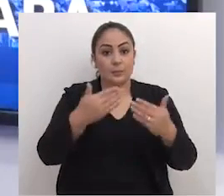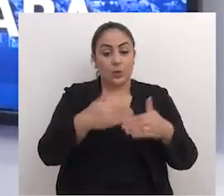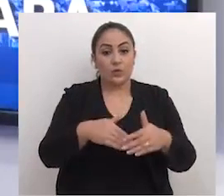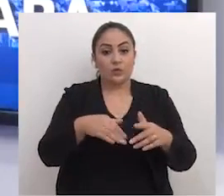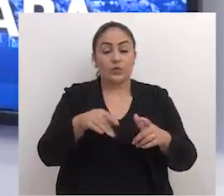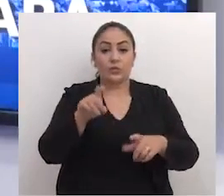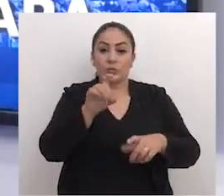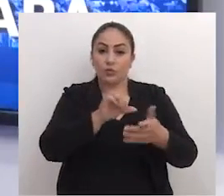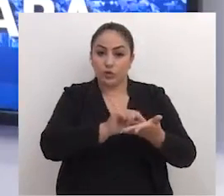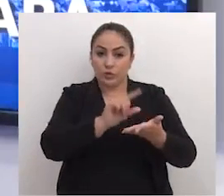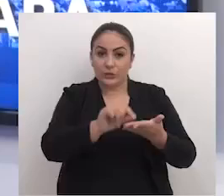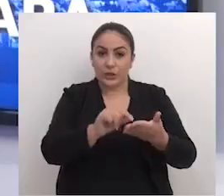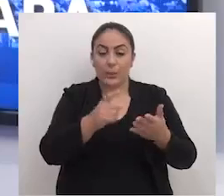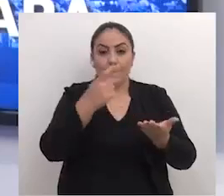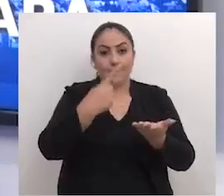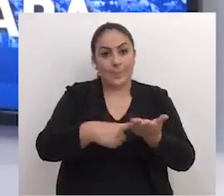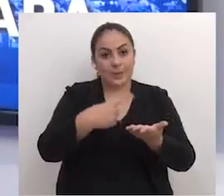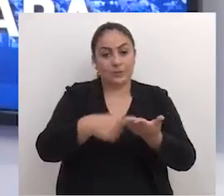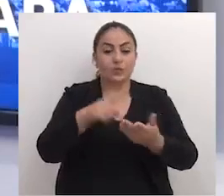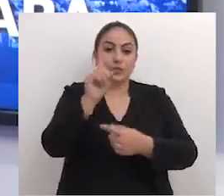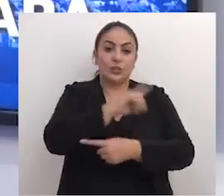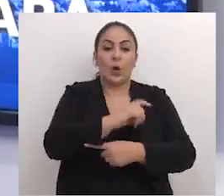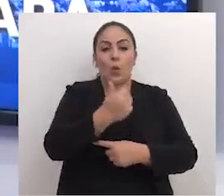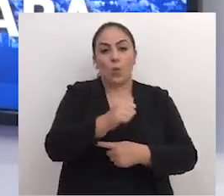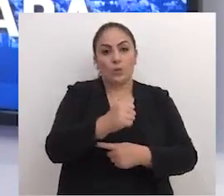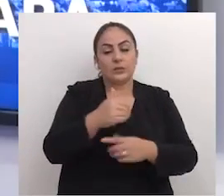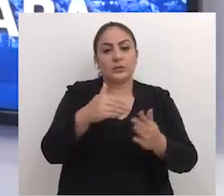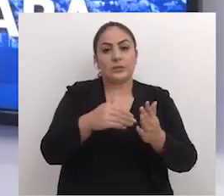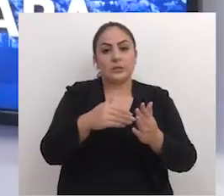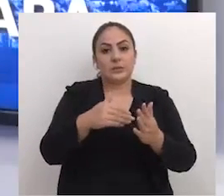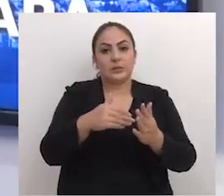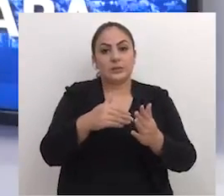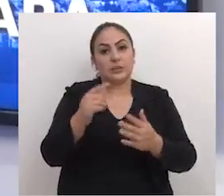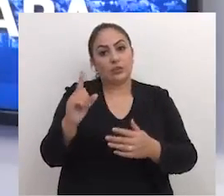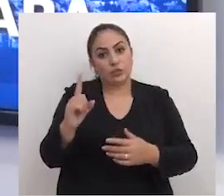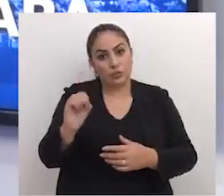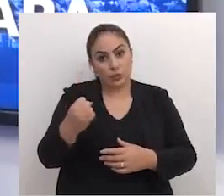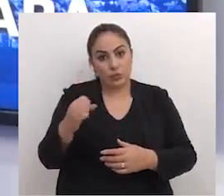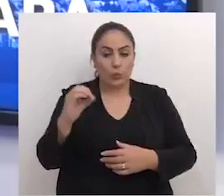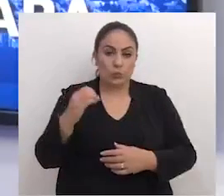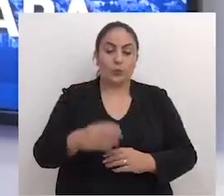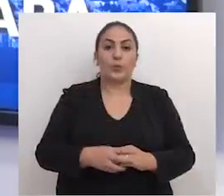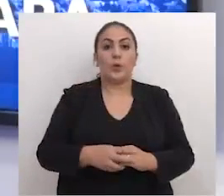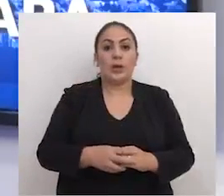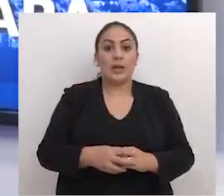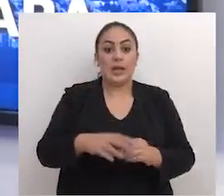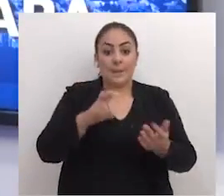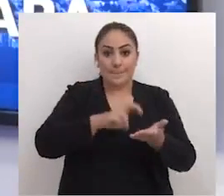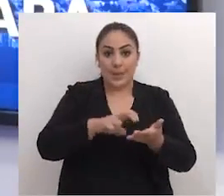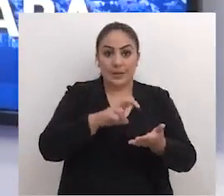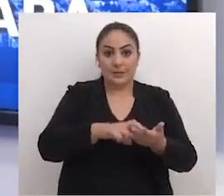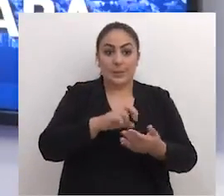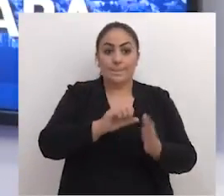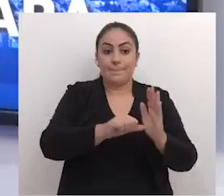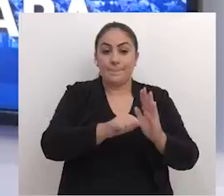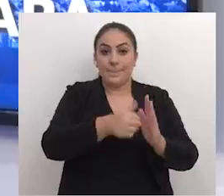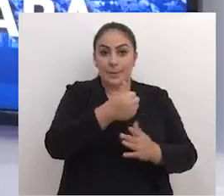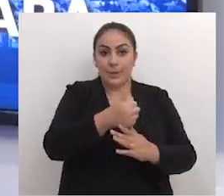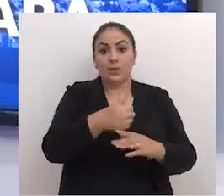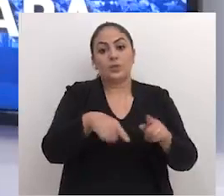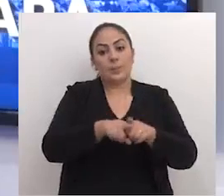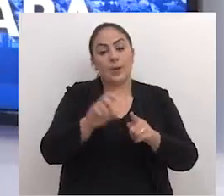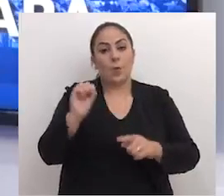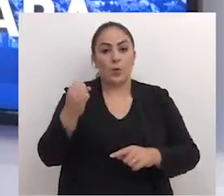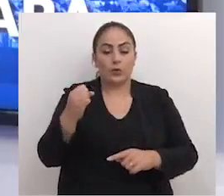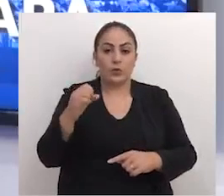estão agendadas para os dias 11 e 18 de outubro, enquanto as impressas para 1º e 8 de novembro. Mas